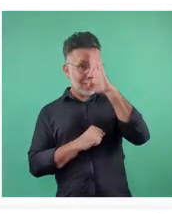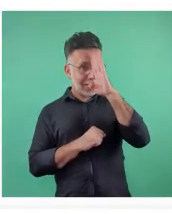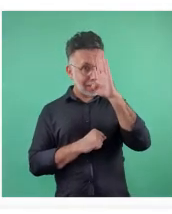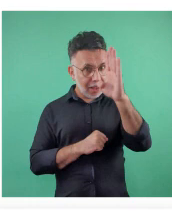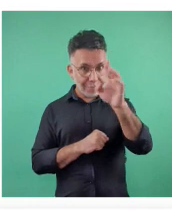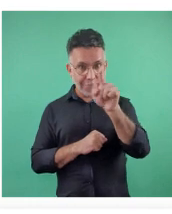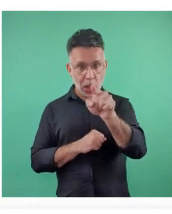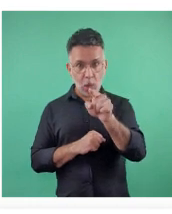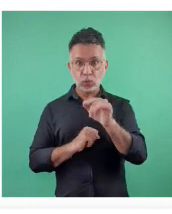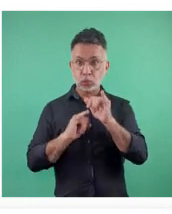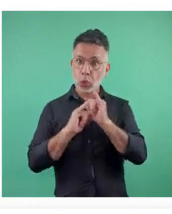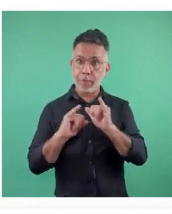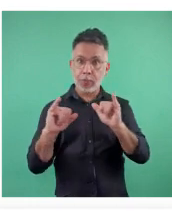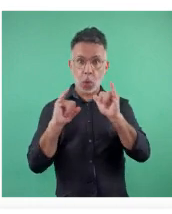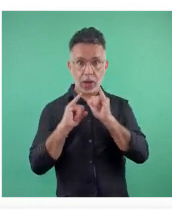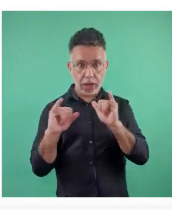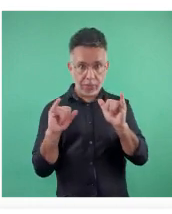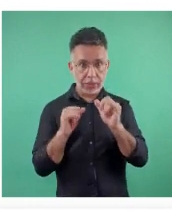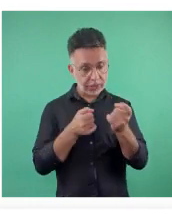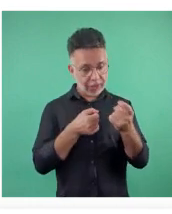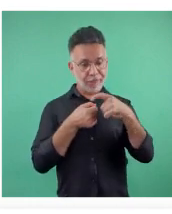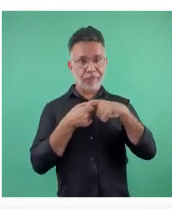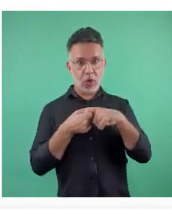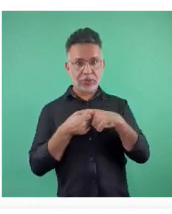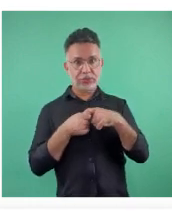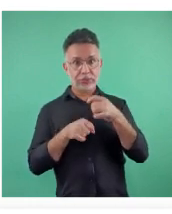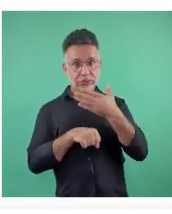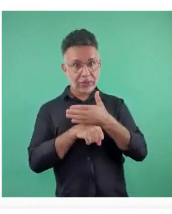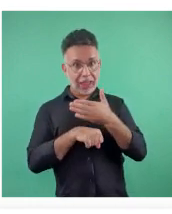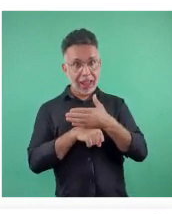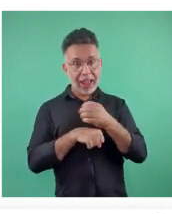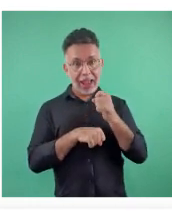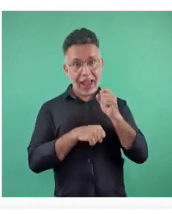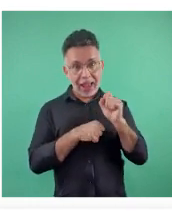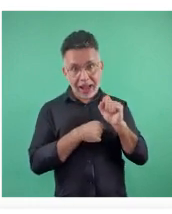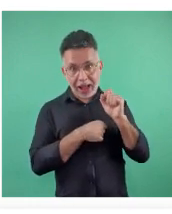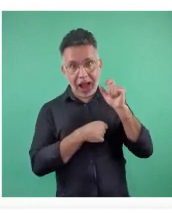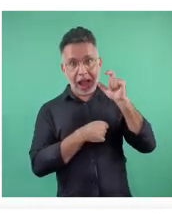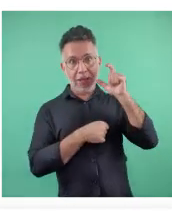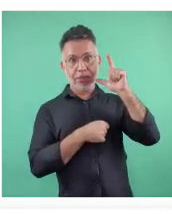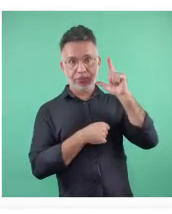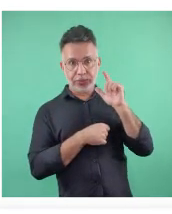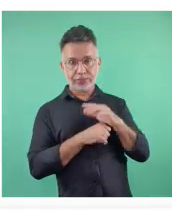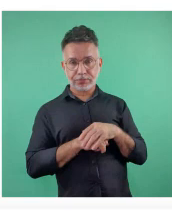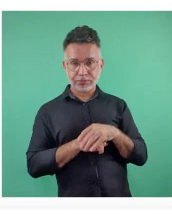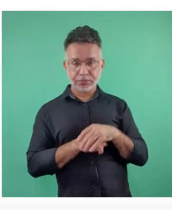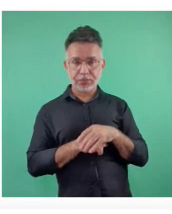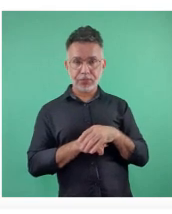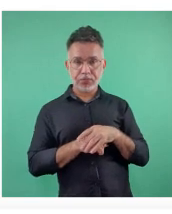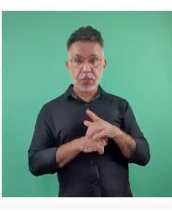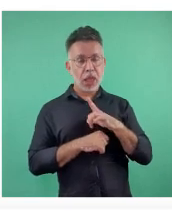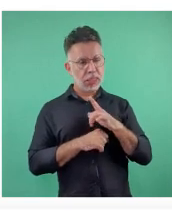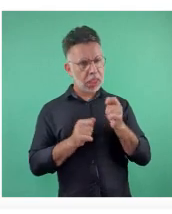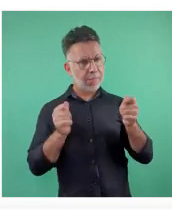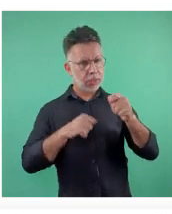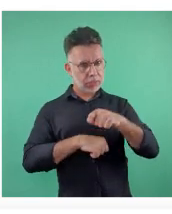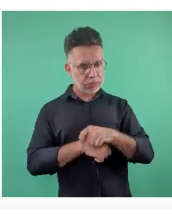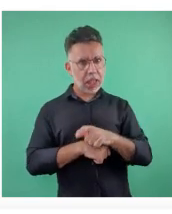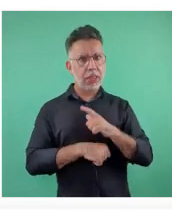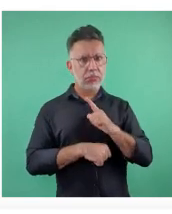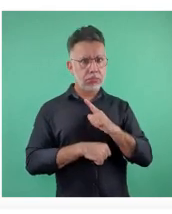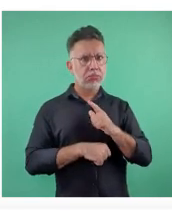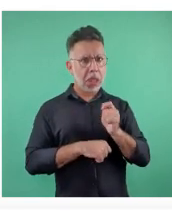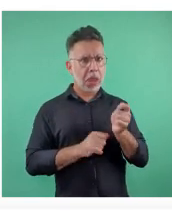pedra fundamental, a pedra filosofal de um programa de reabilitação auditiva é a amplificação. E a